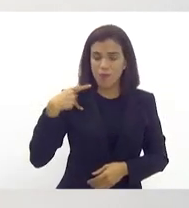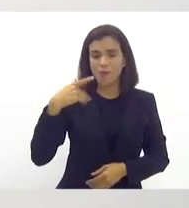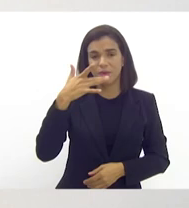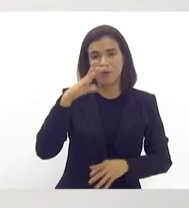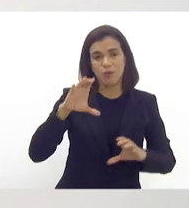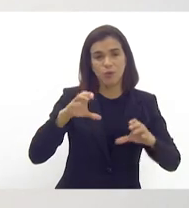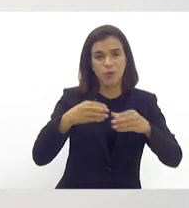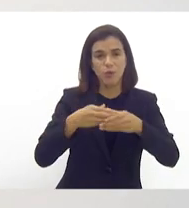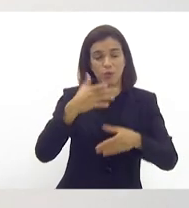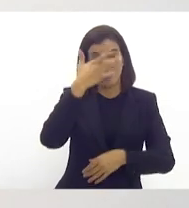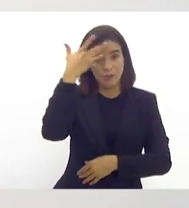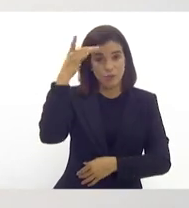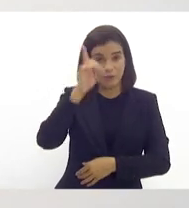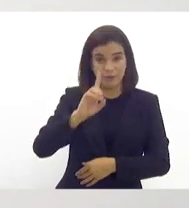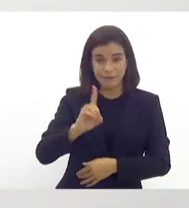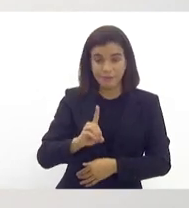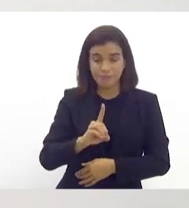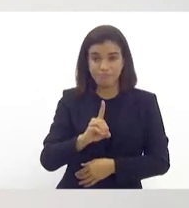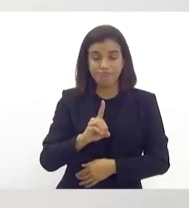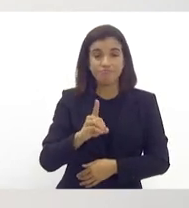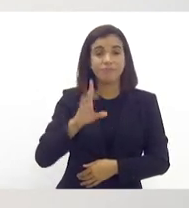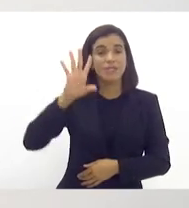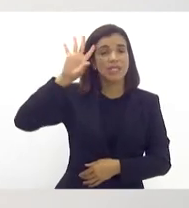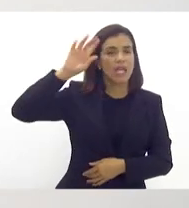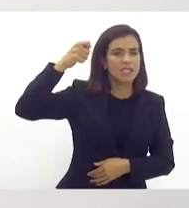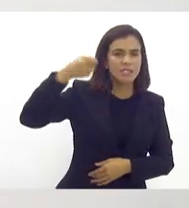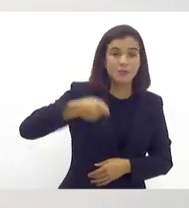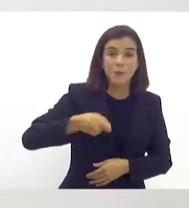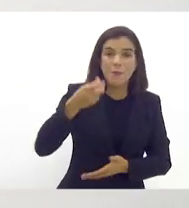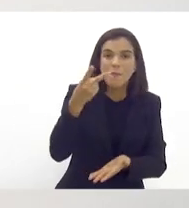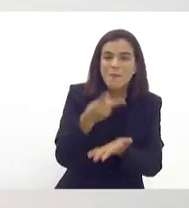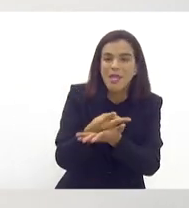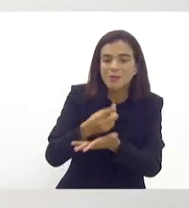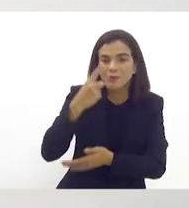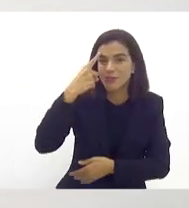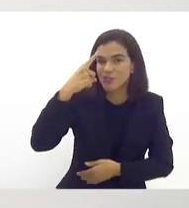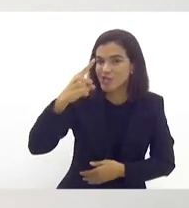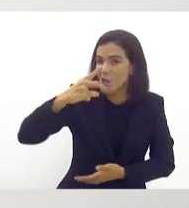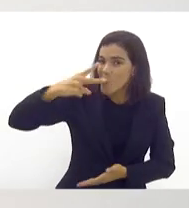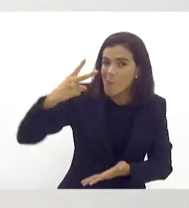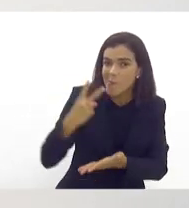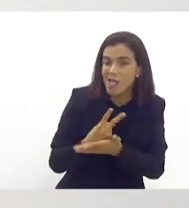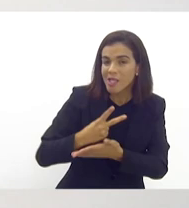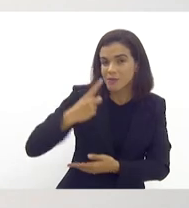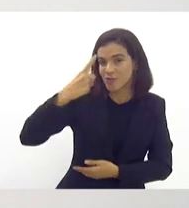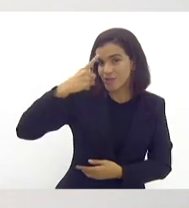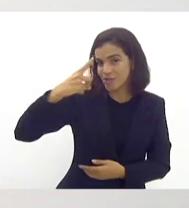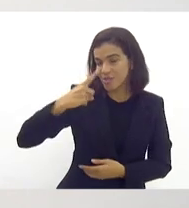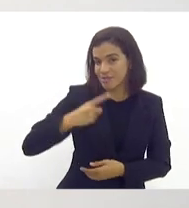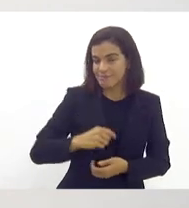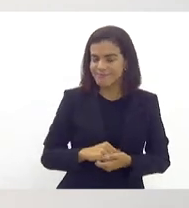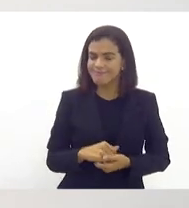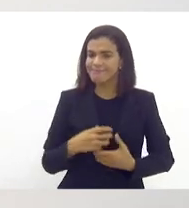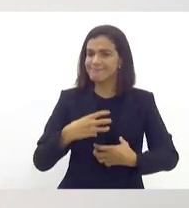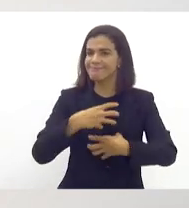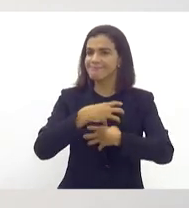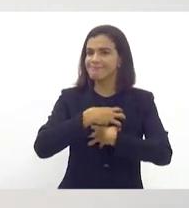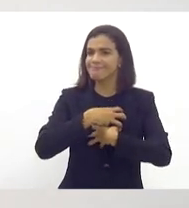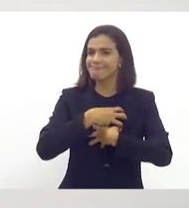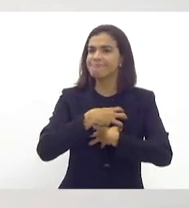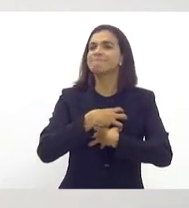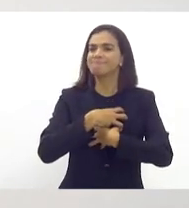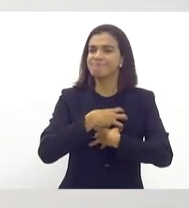com deficiência e essa decisão liminar saiu no mesmo dia no mesmo dia e a gente fica com aquela sensação